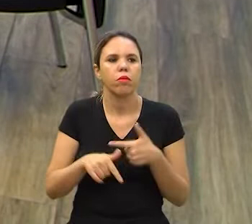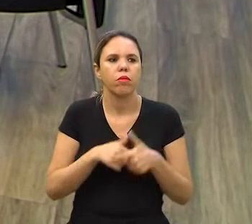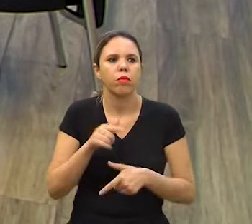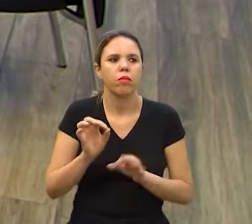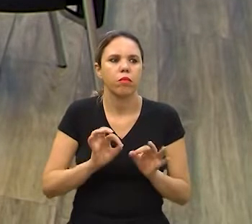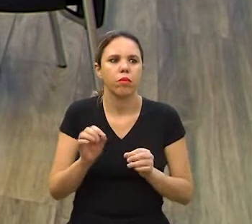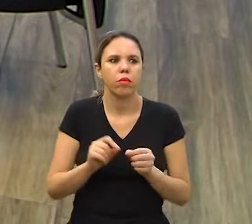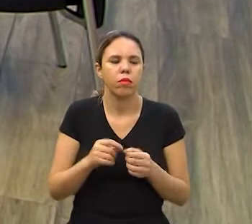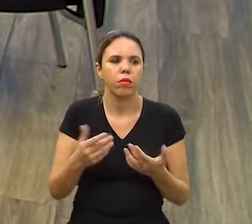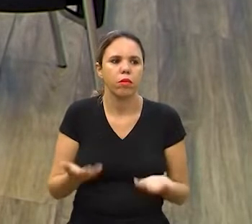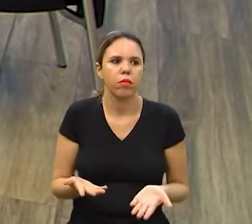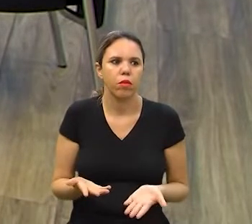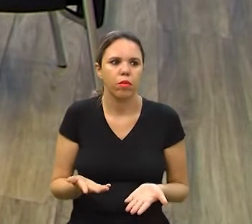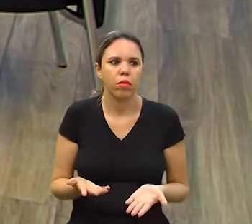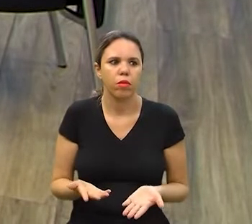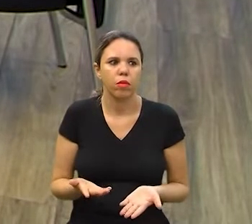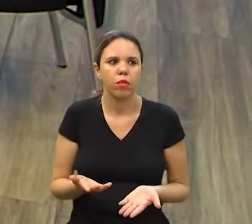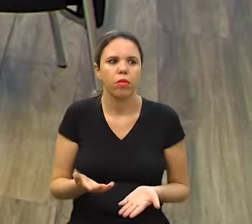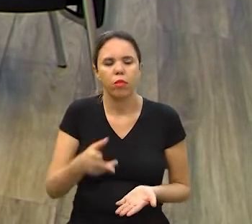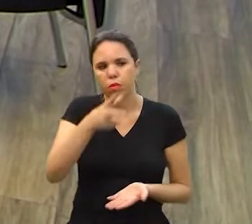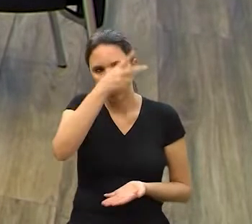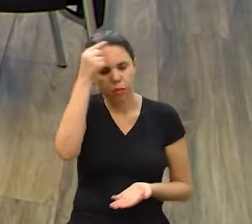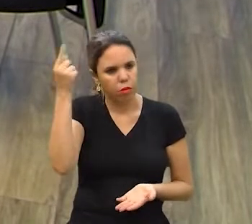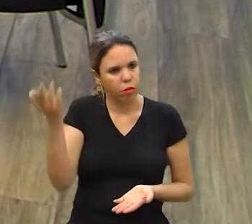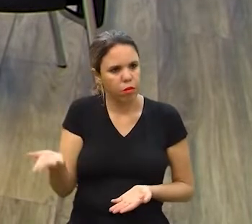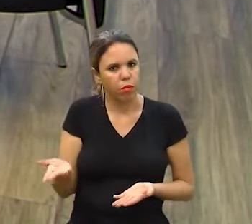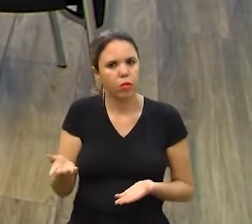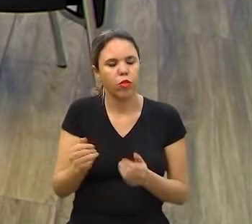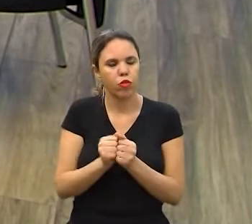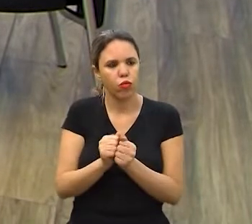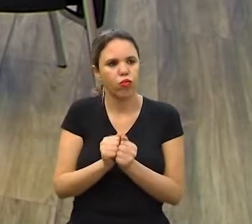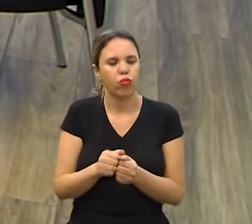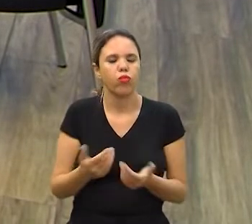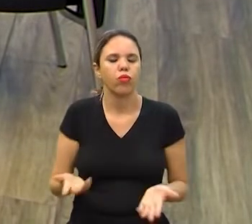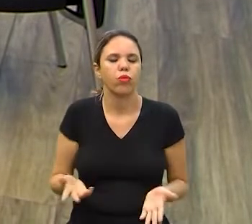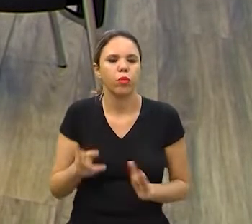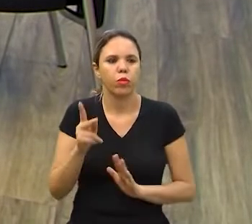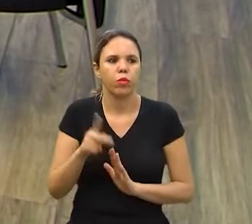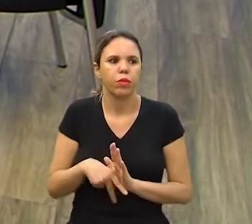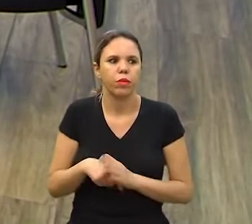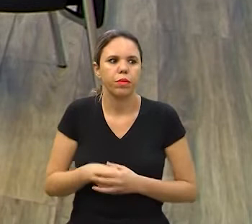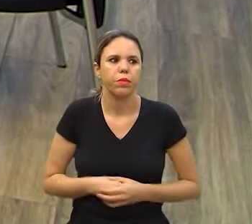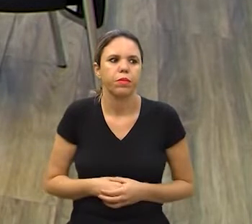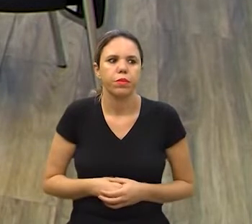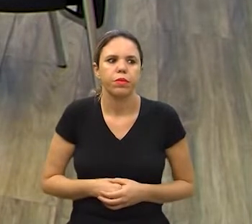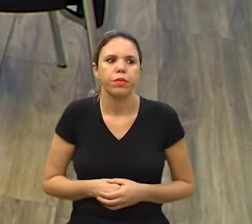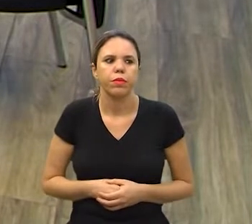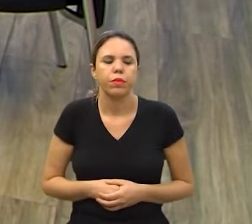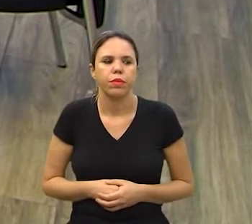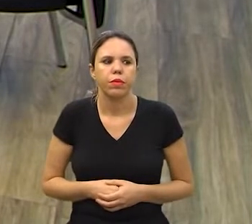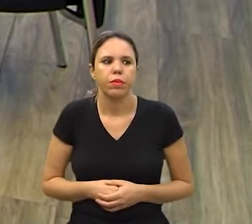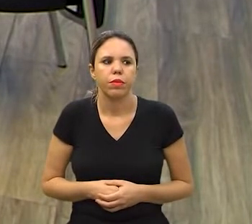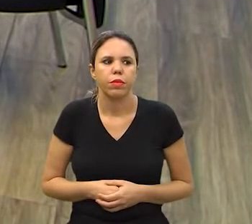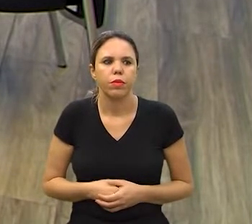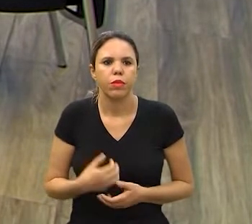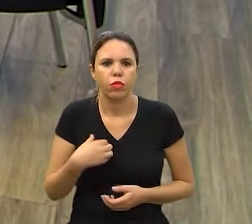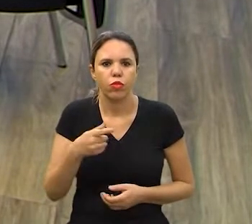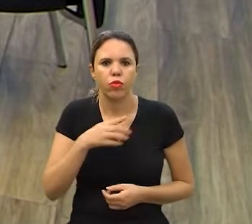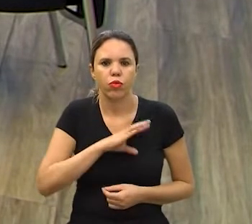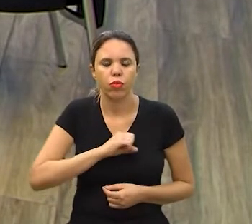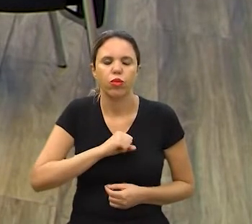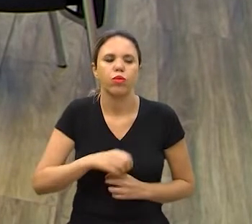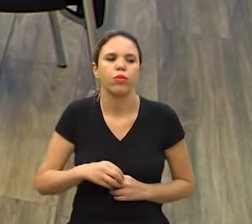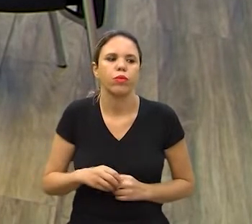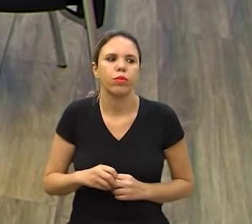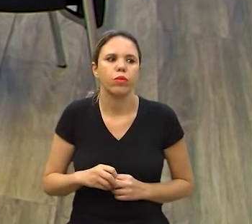vários trabalhos que o senhor fez, o pessoal do Será, o pessoal da prefeitura que nos trouxe junto aí, e o projeto, né? Projeto que o senhor, pelo jeito, o